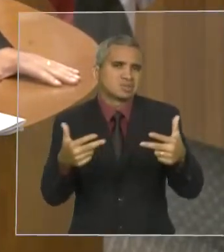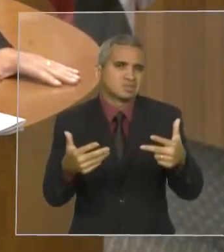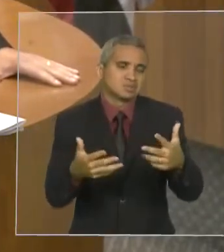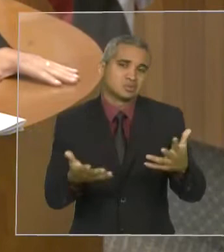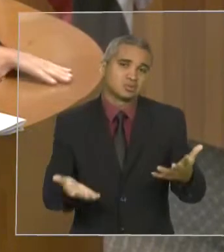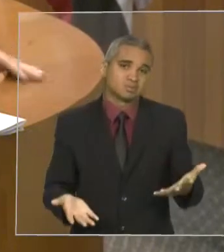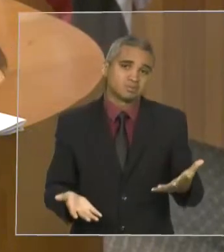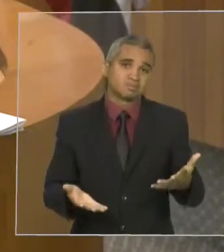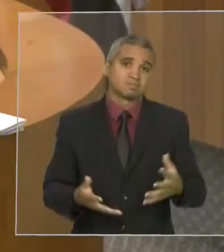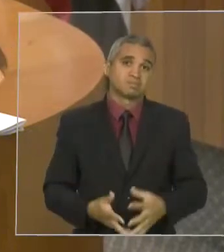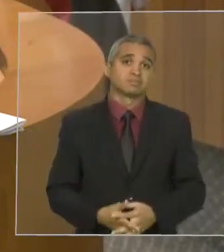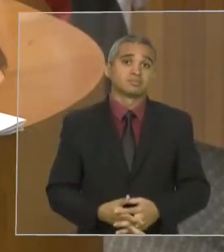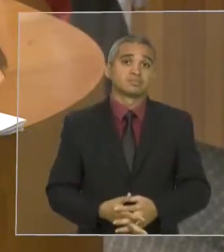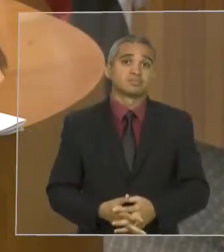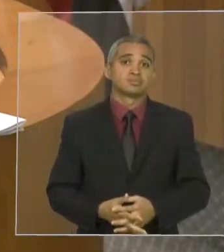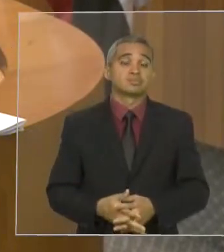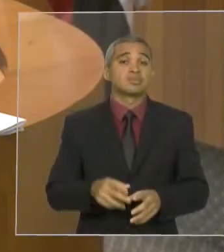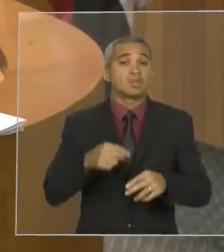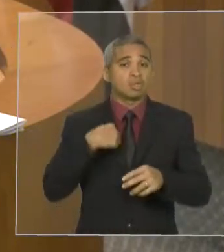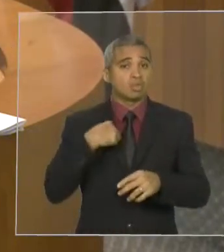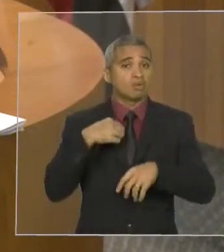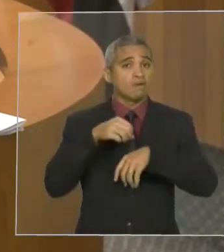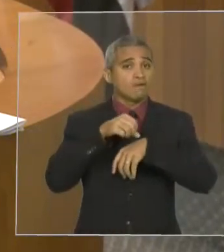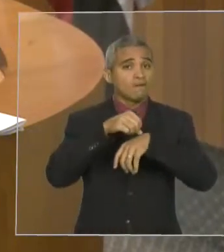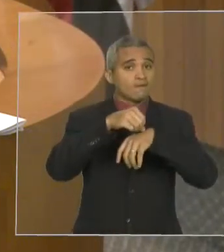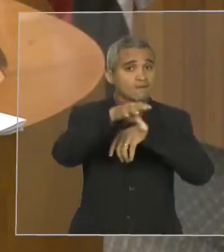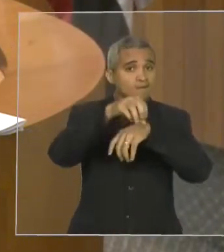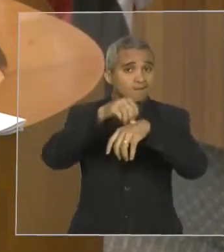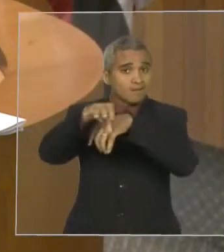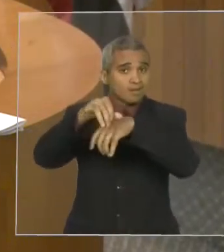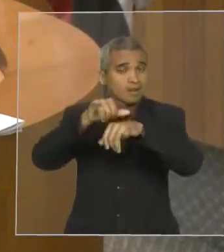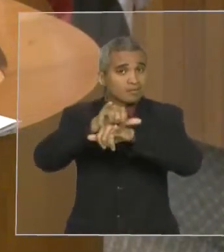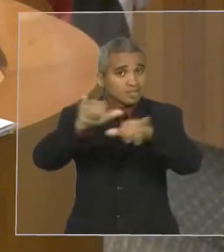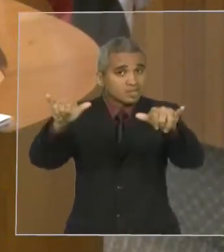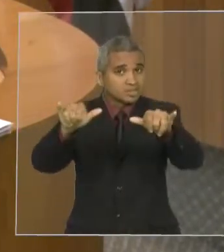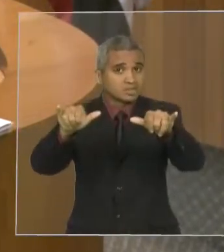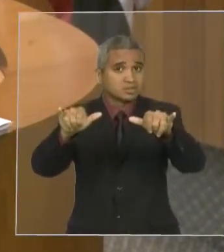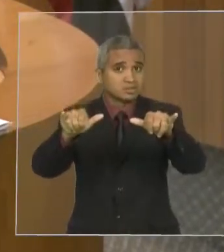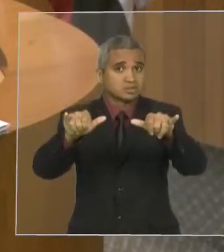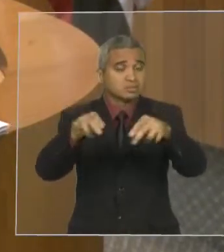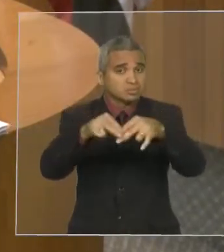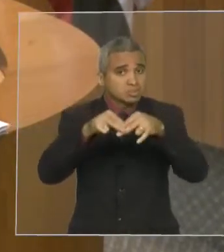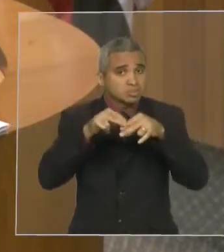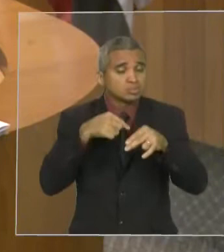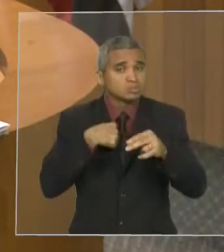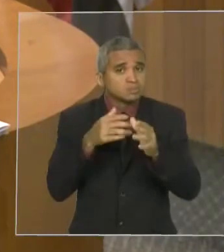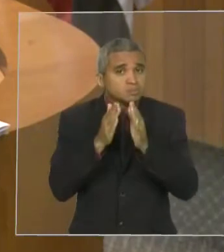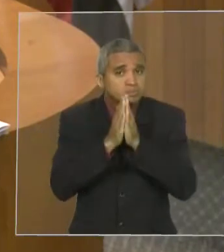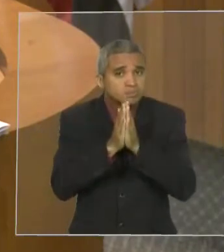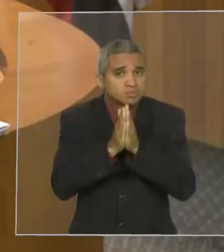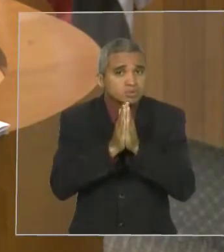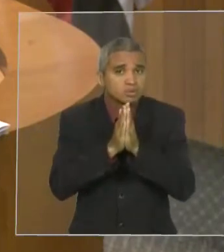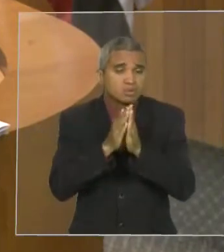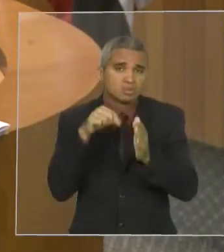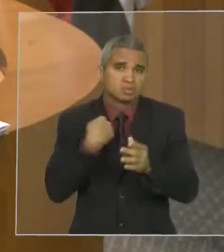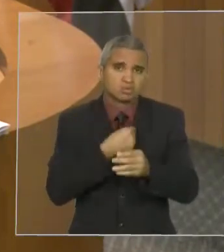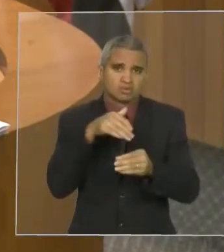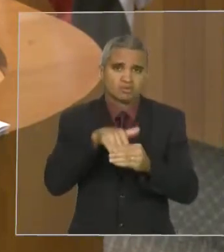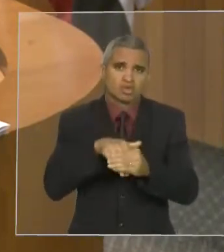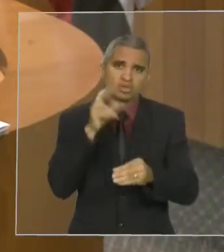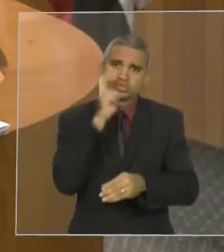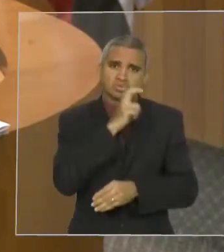evitada. Então, falta de aviso não é. E é por isso que se pede para que essa matéria não seja votada em regime de urgência.